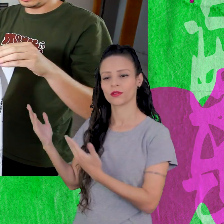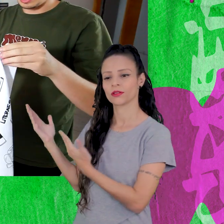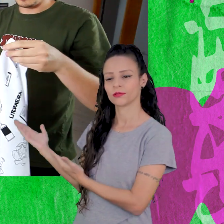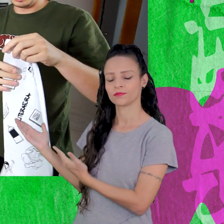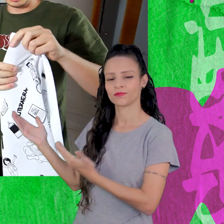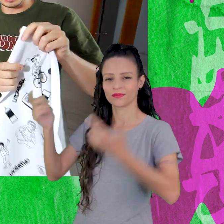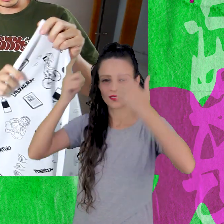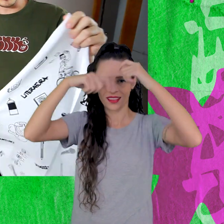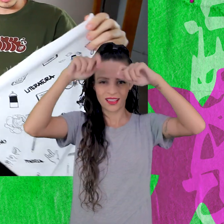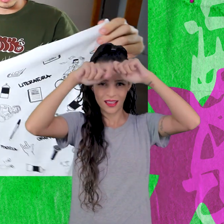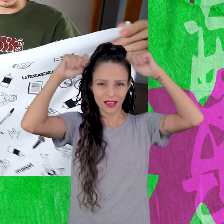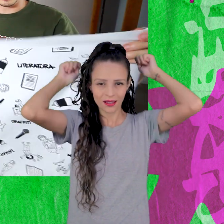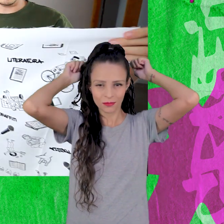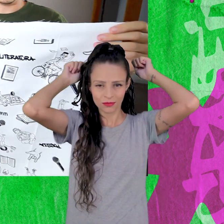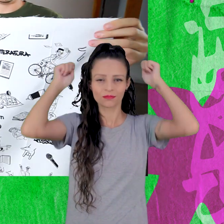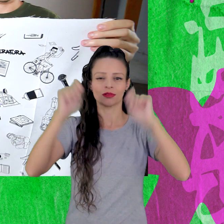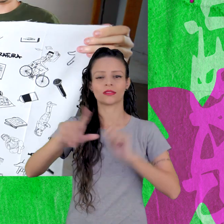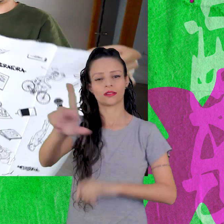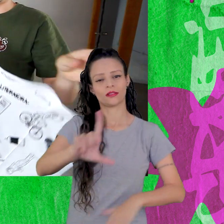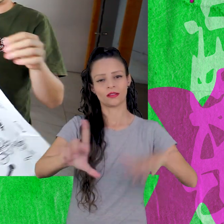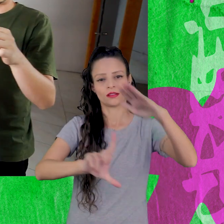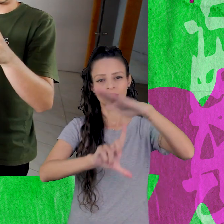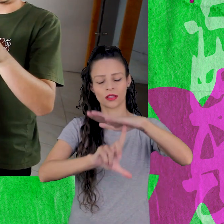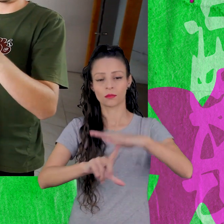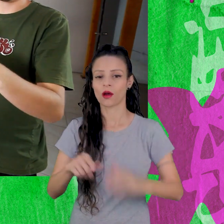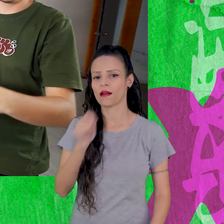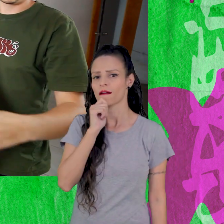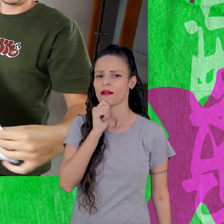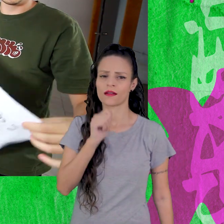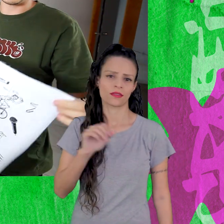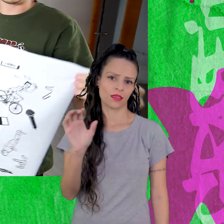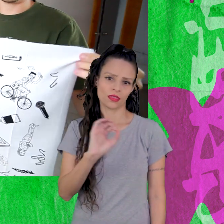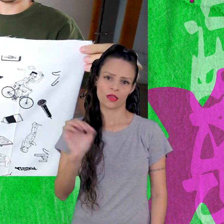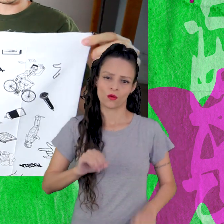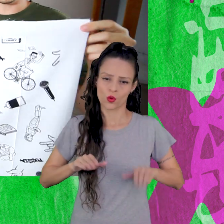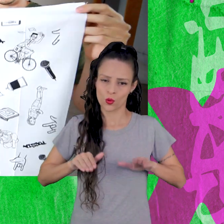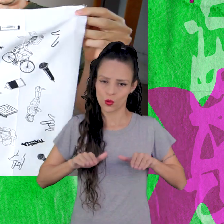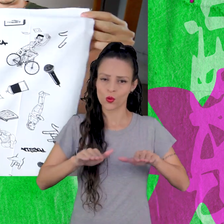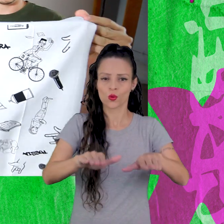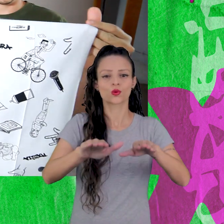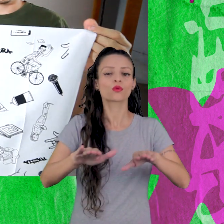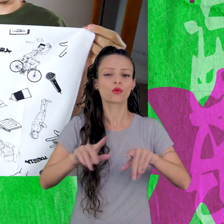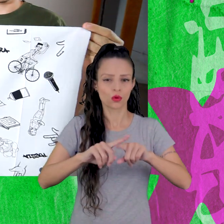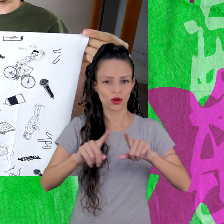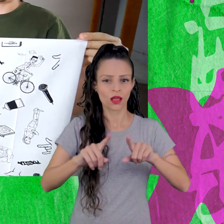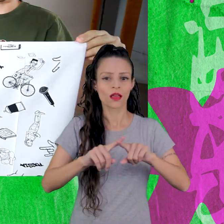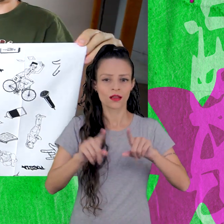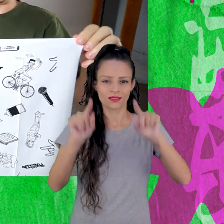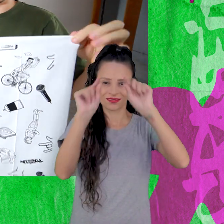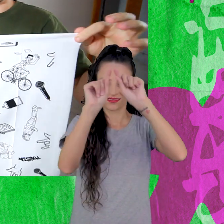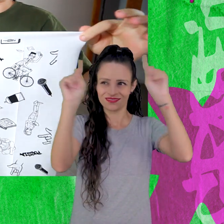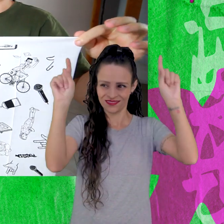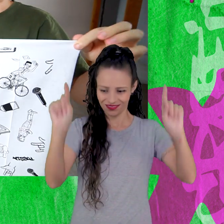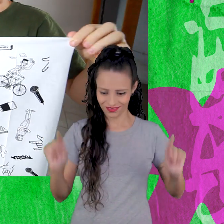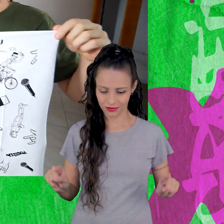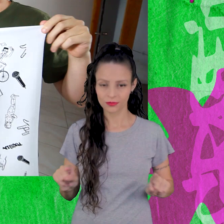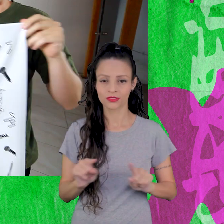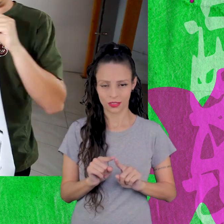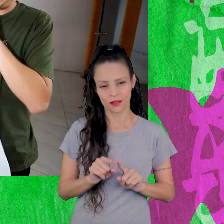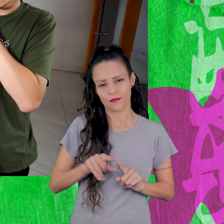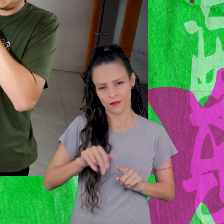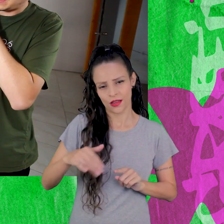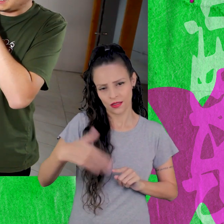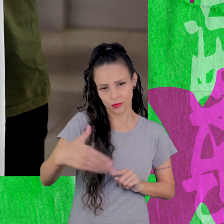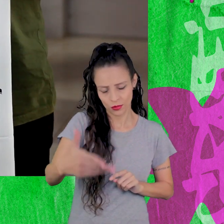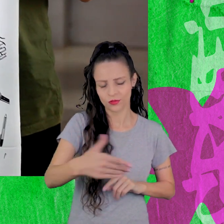e a gente tem a bandana da amostra, né? Aqui ela ainda está sem as costuras e tudo mais. Esse daqui é o primeiro momento